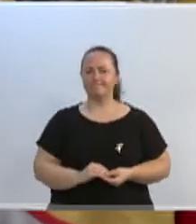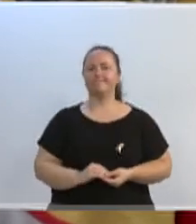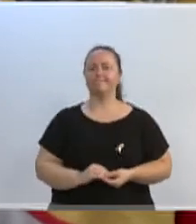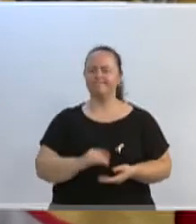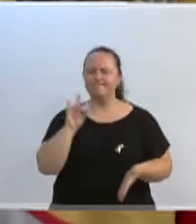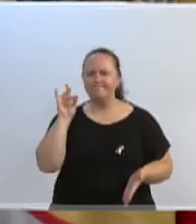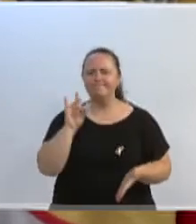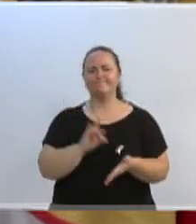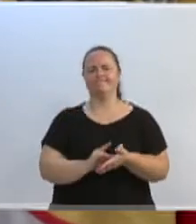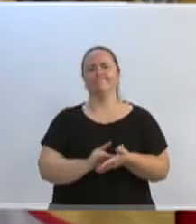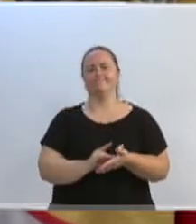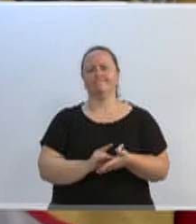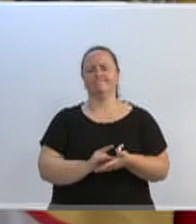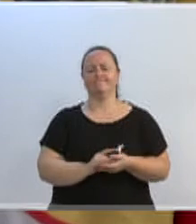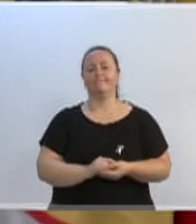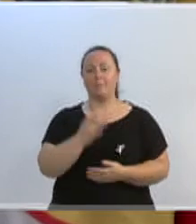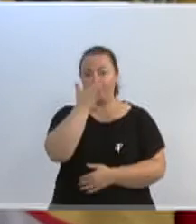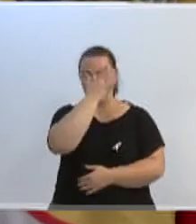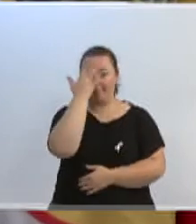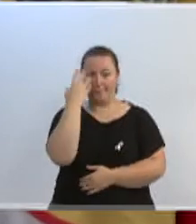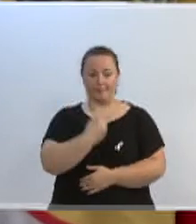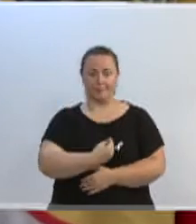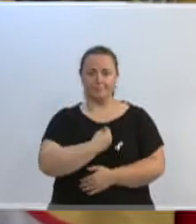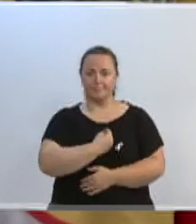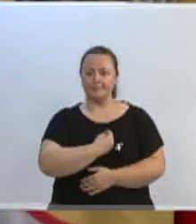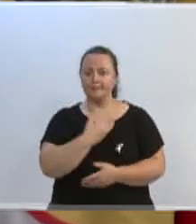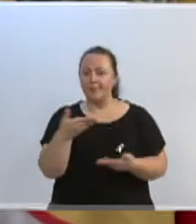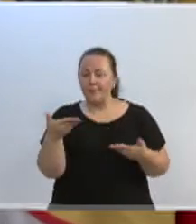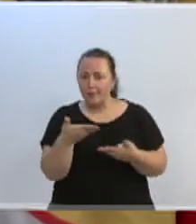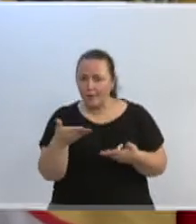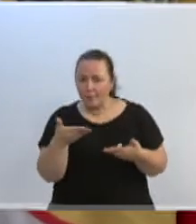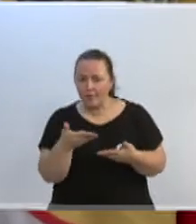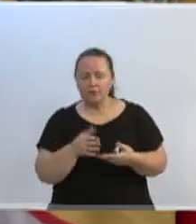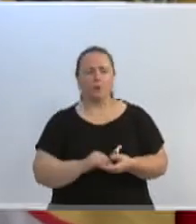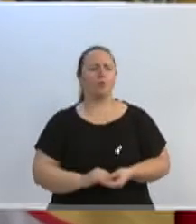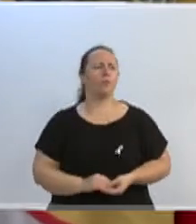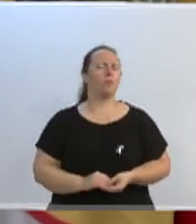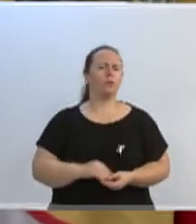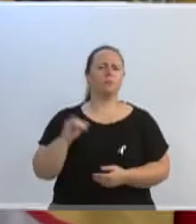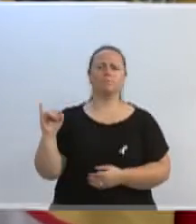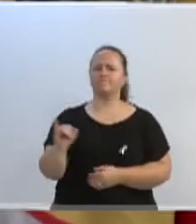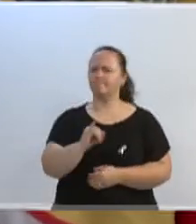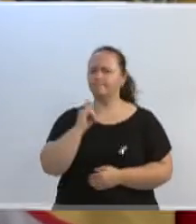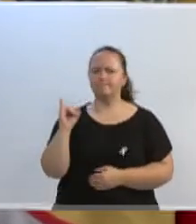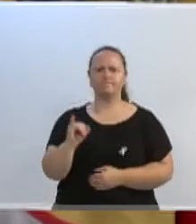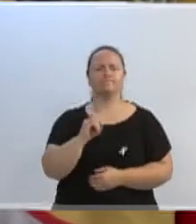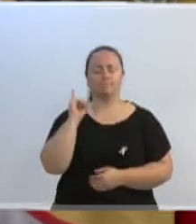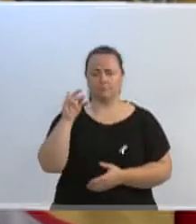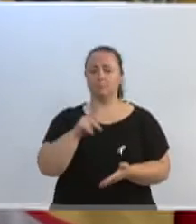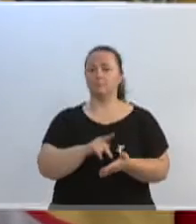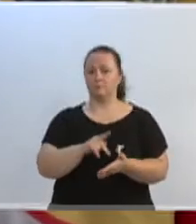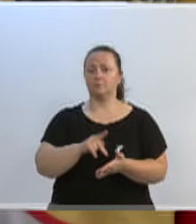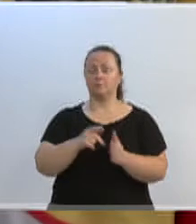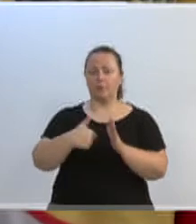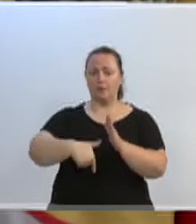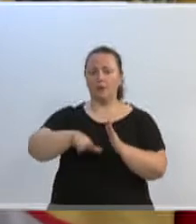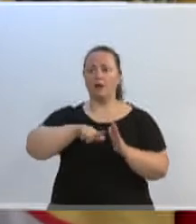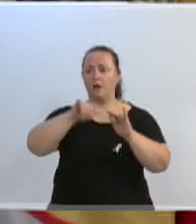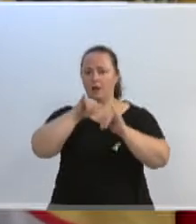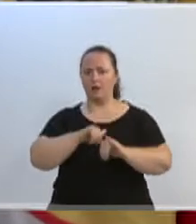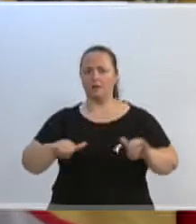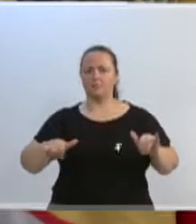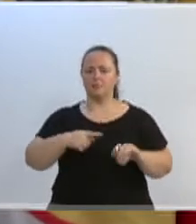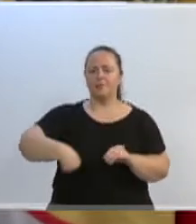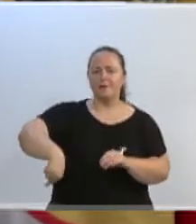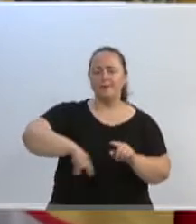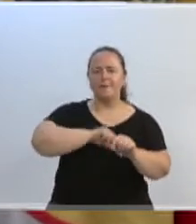realmente as pessoas que aqui se fizeram presente foram de extrema importância para que a gente, como eu falei anteriormente, somasse um